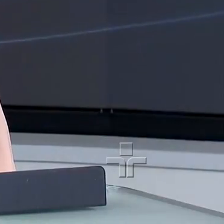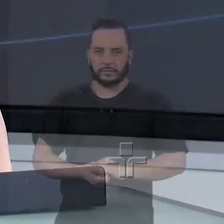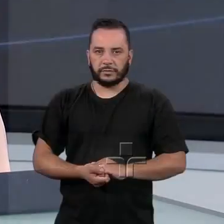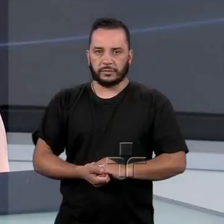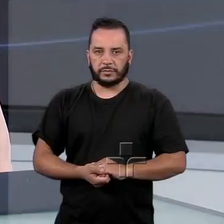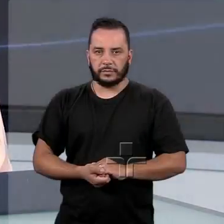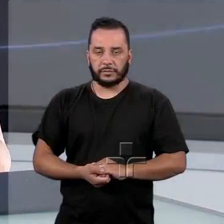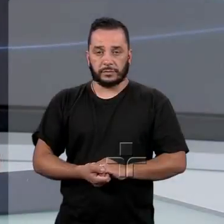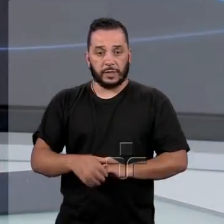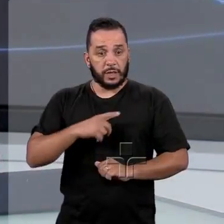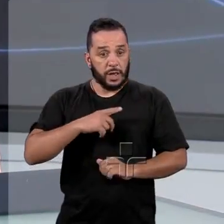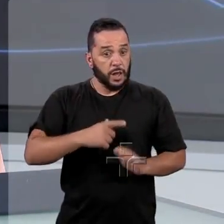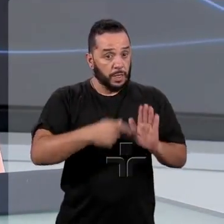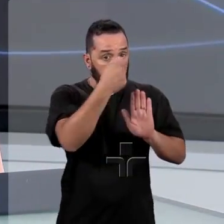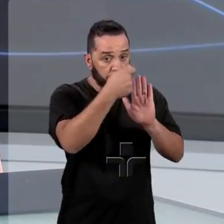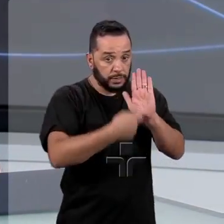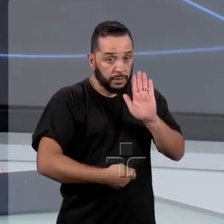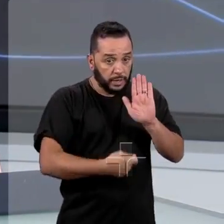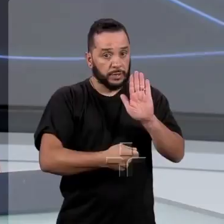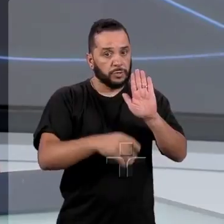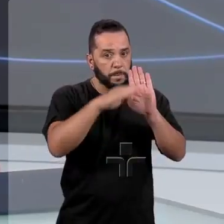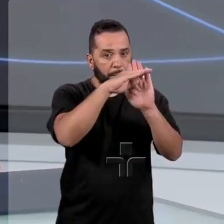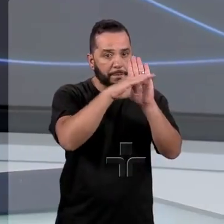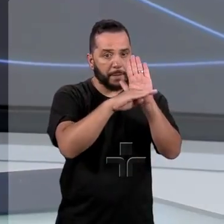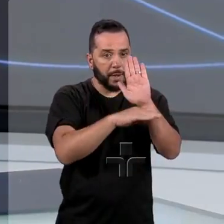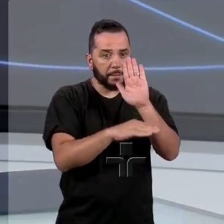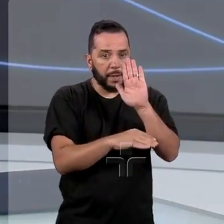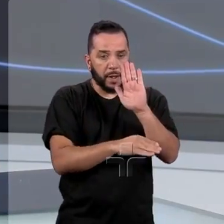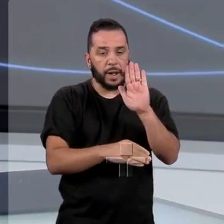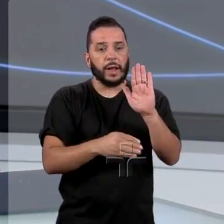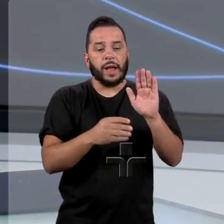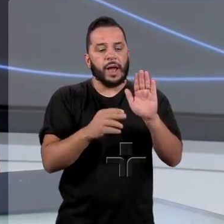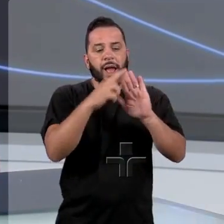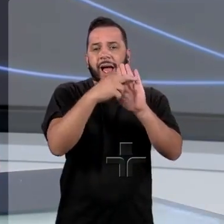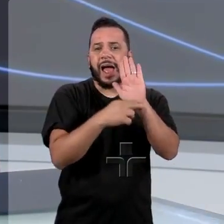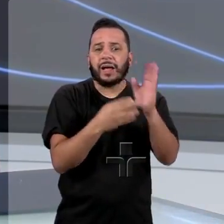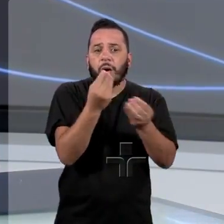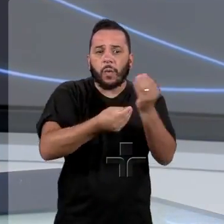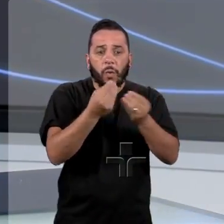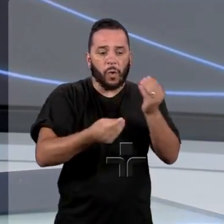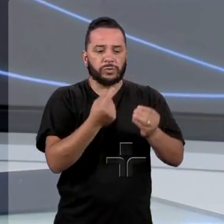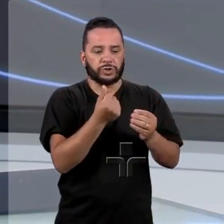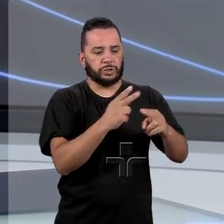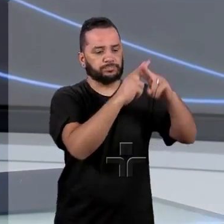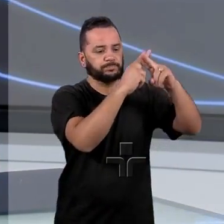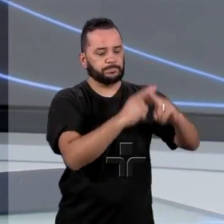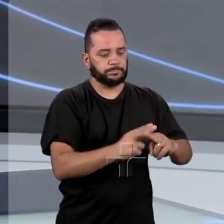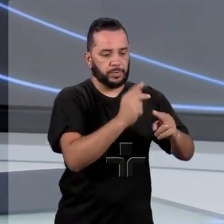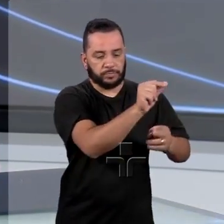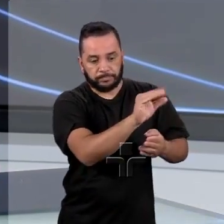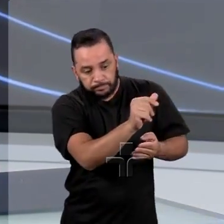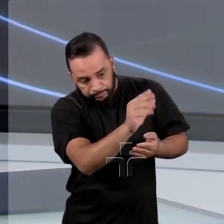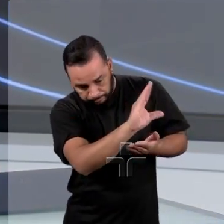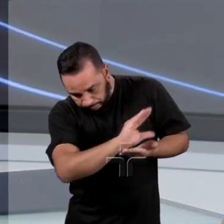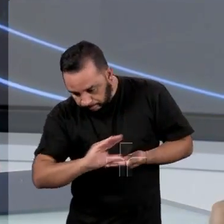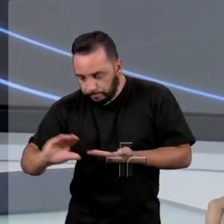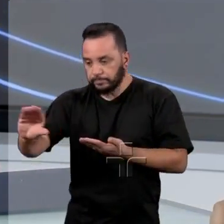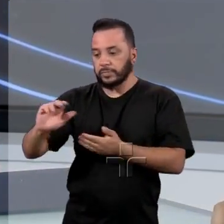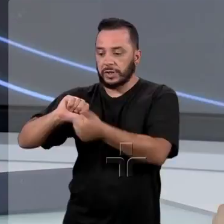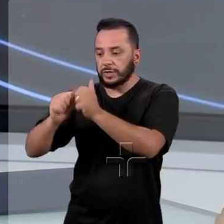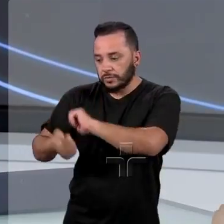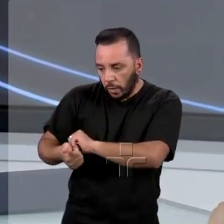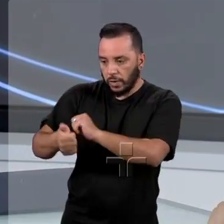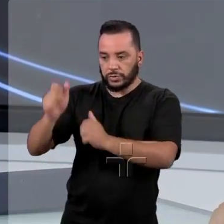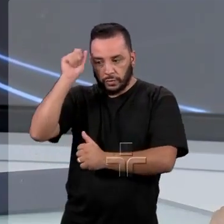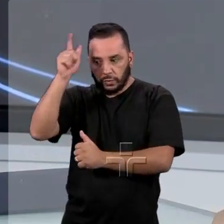O texto que regula a distribuição de recursos das loterias federais para os ministérios do Esporte, da Cultura e da Segurança